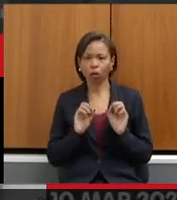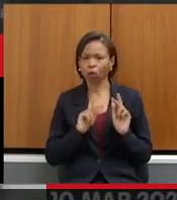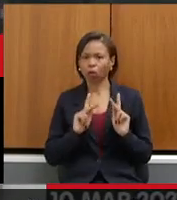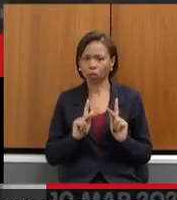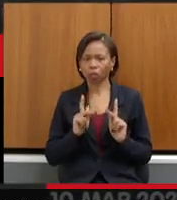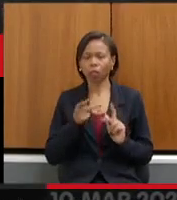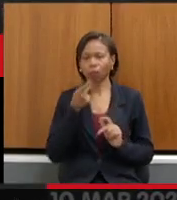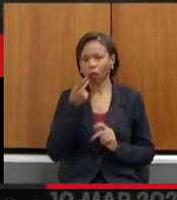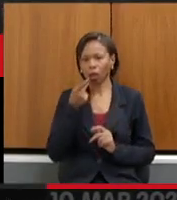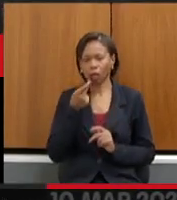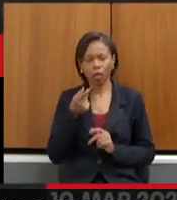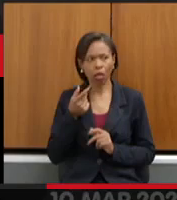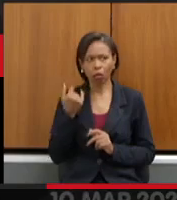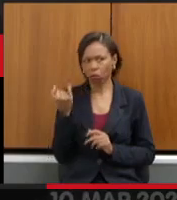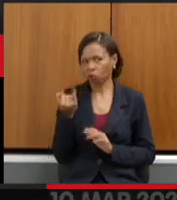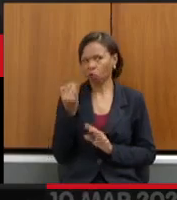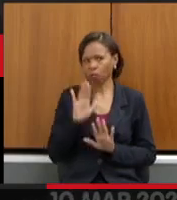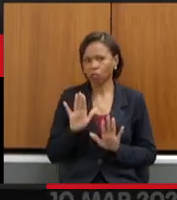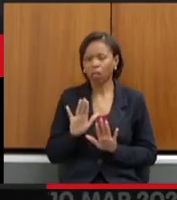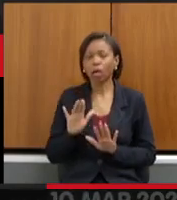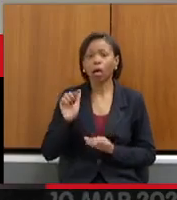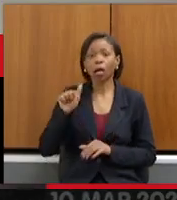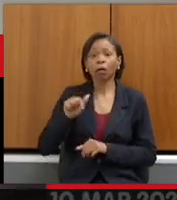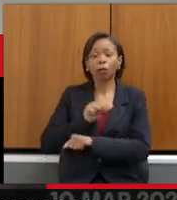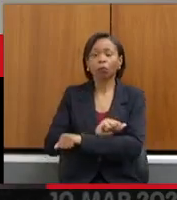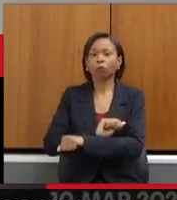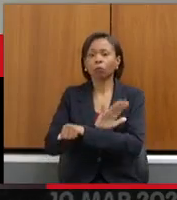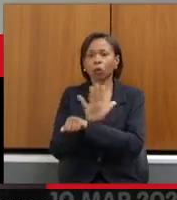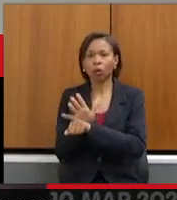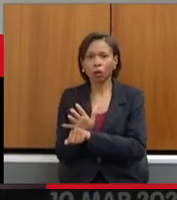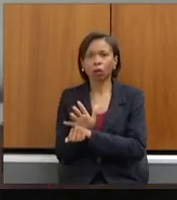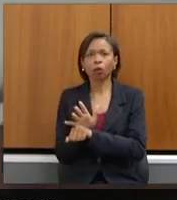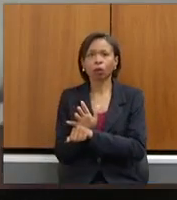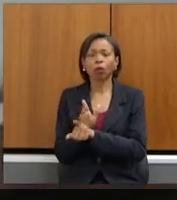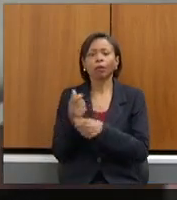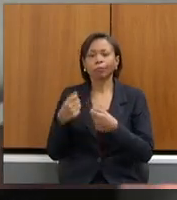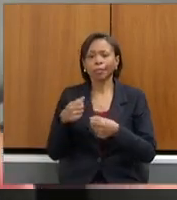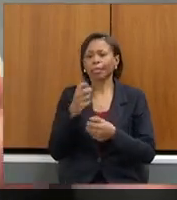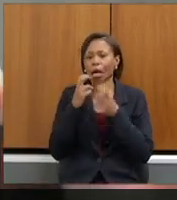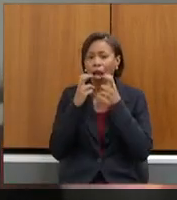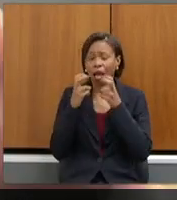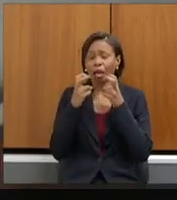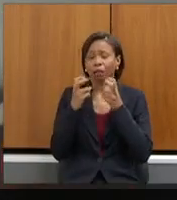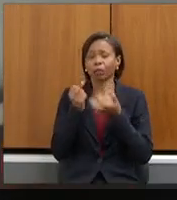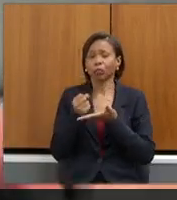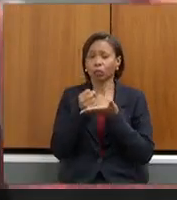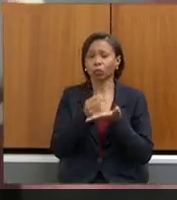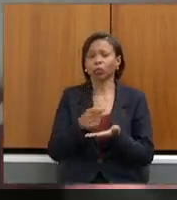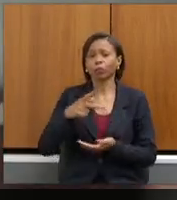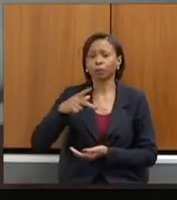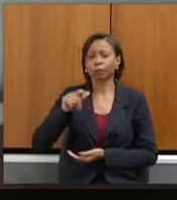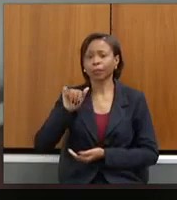falando que tinha que falar além de Montes Claros precisando do Socorro também